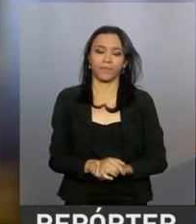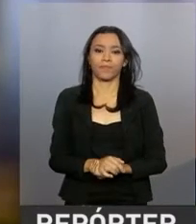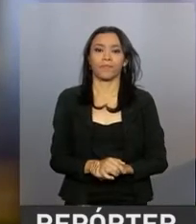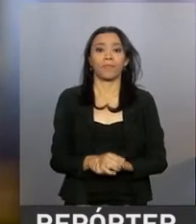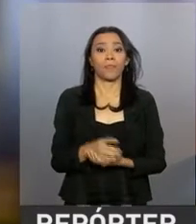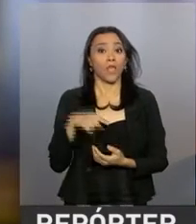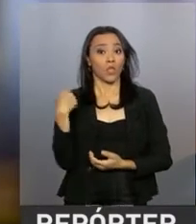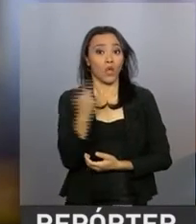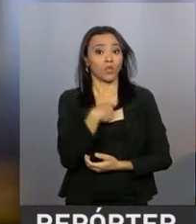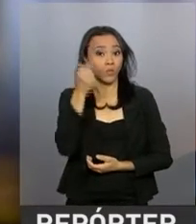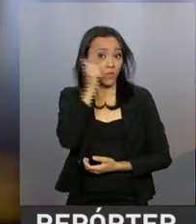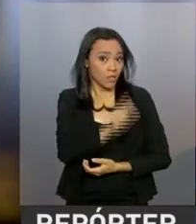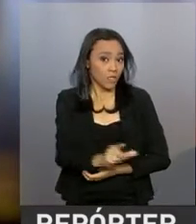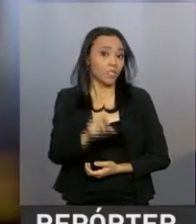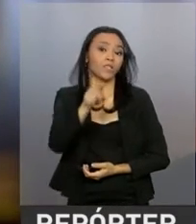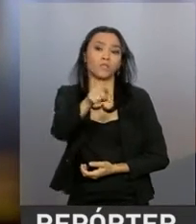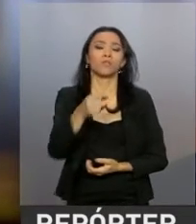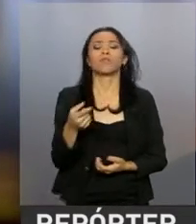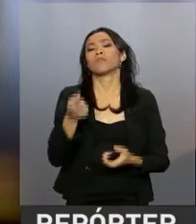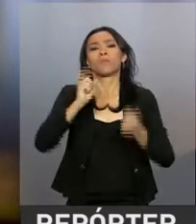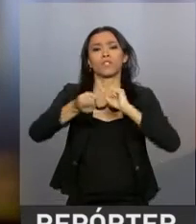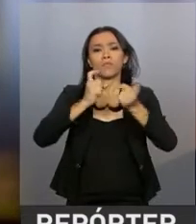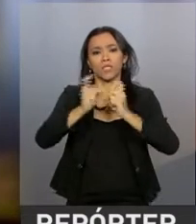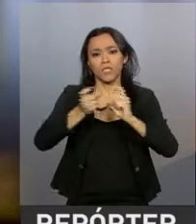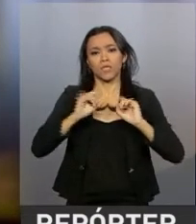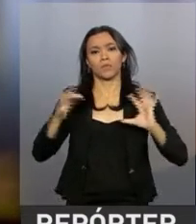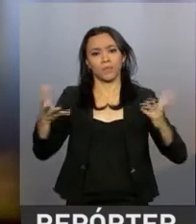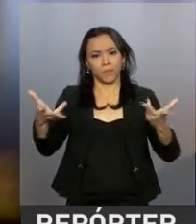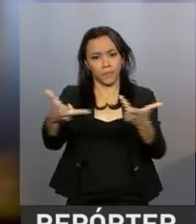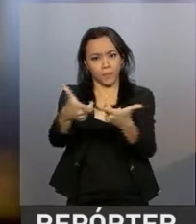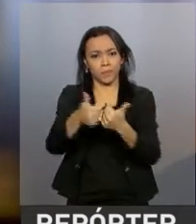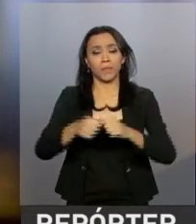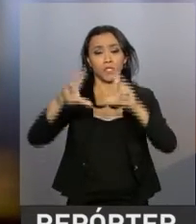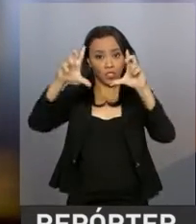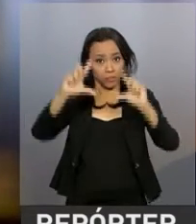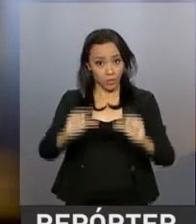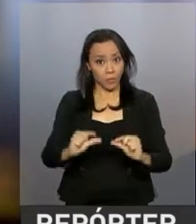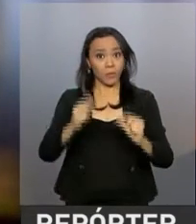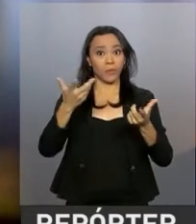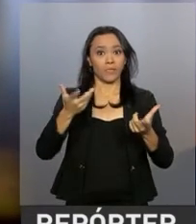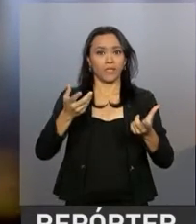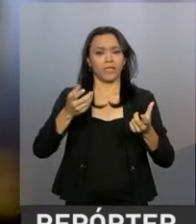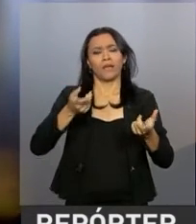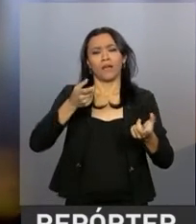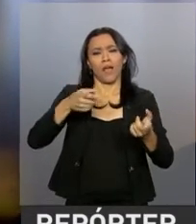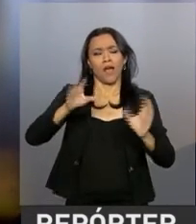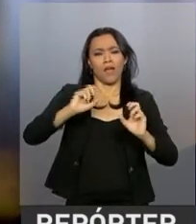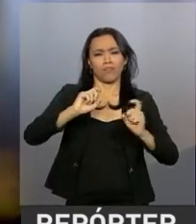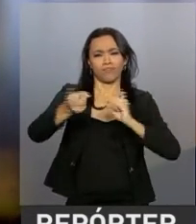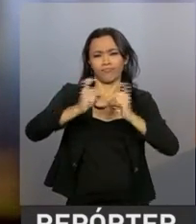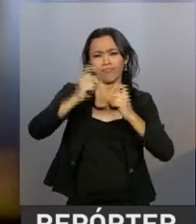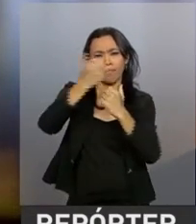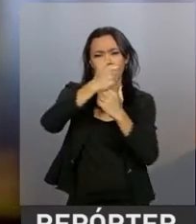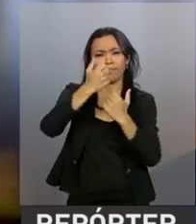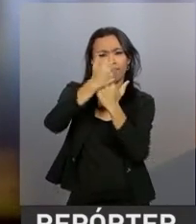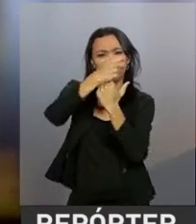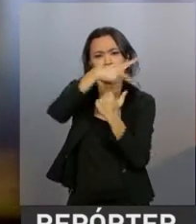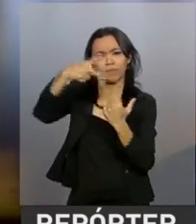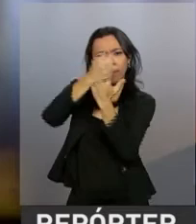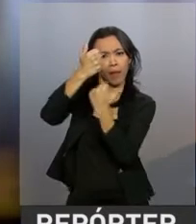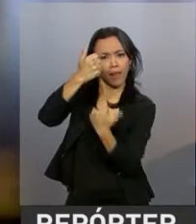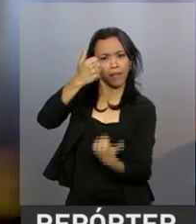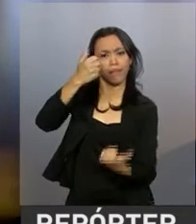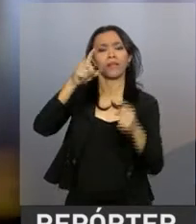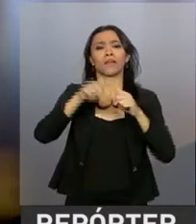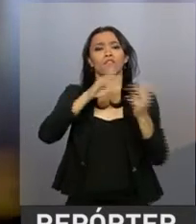Conseguimos, com uma gestão eficiente, reduzir cargos, diminuir a estrutura na máquina, 335 cargos de livre nomeação